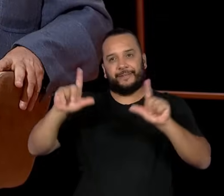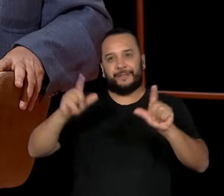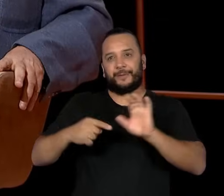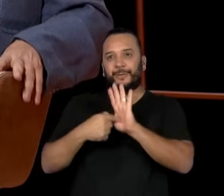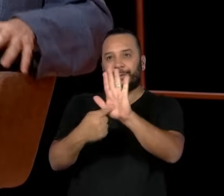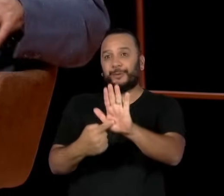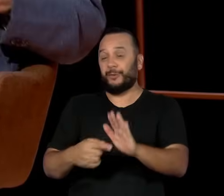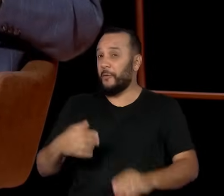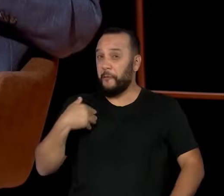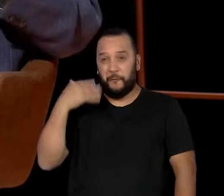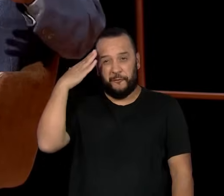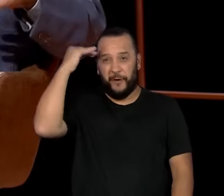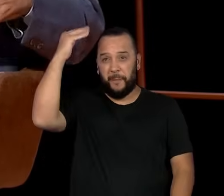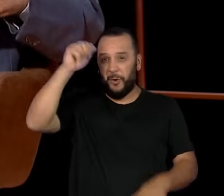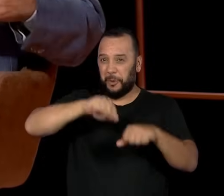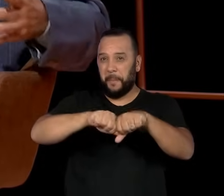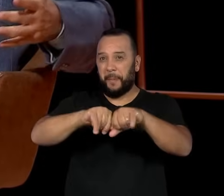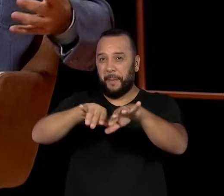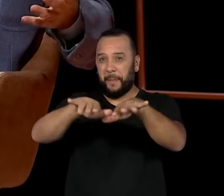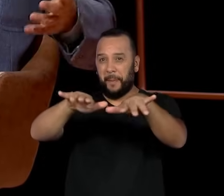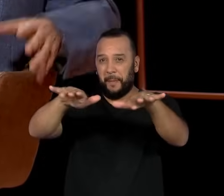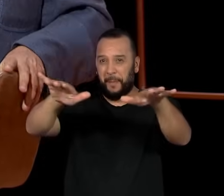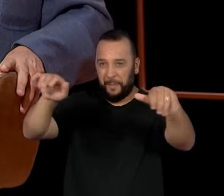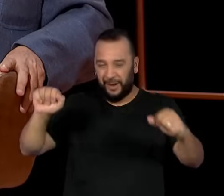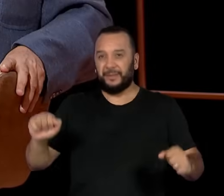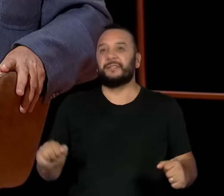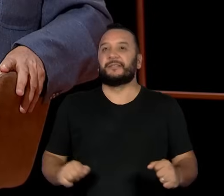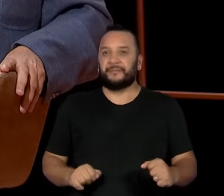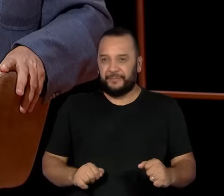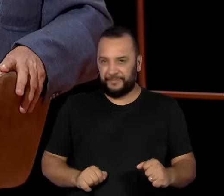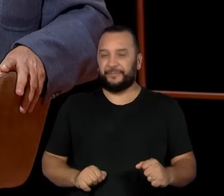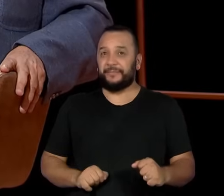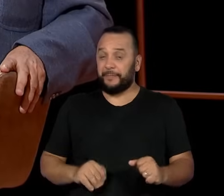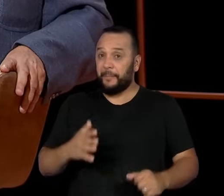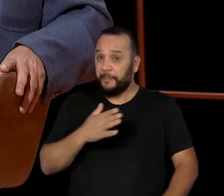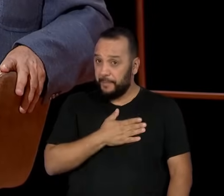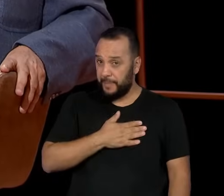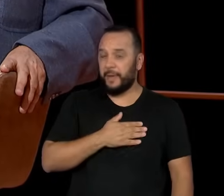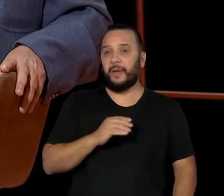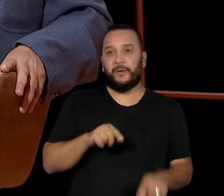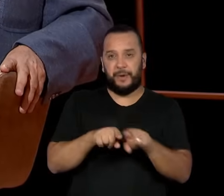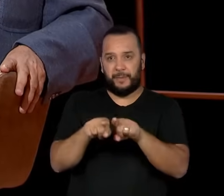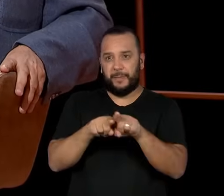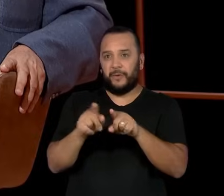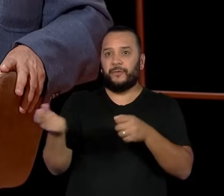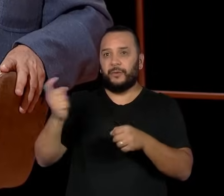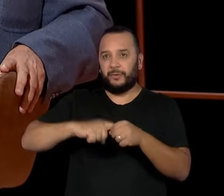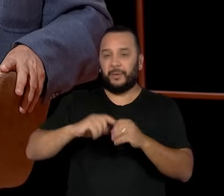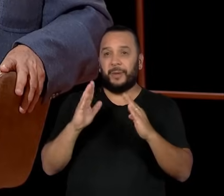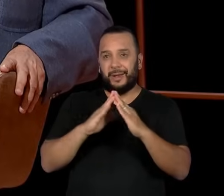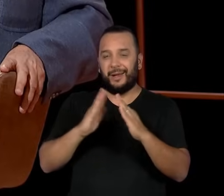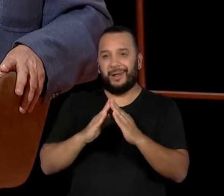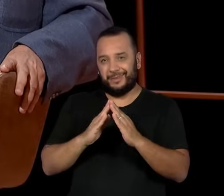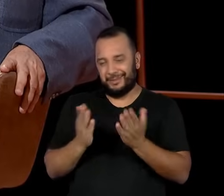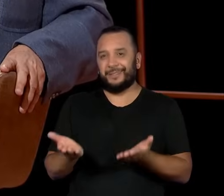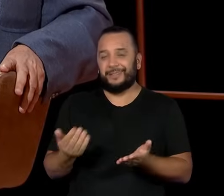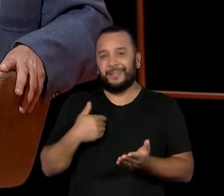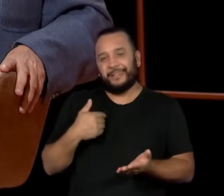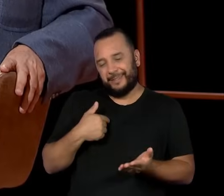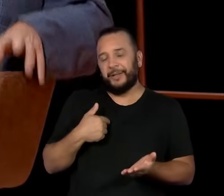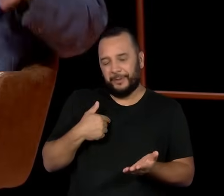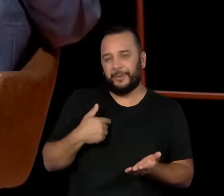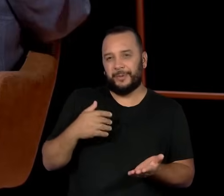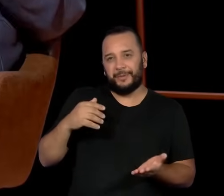E foi um sucesso enorme. Mas meu irmão voltou para casa mais cedo, meu primo também, porque eles eram